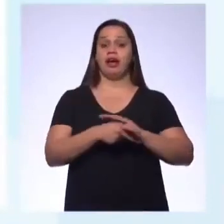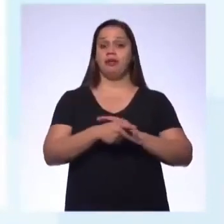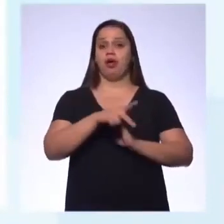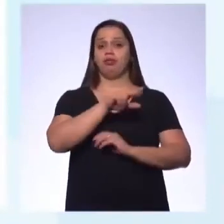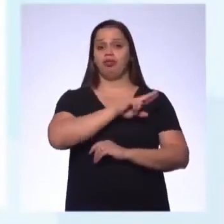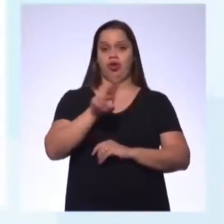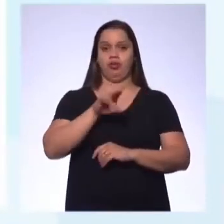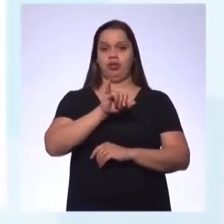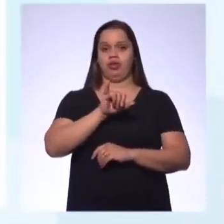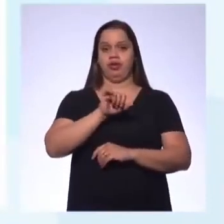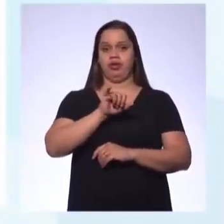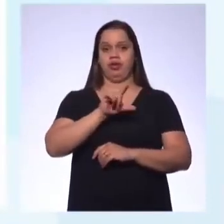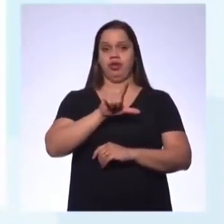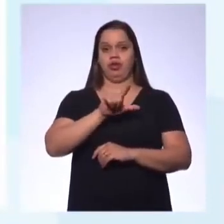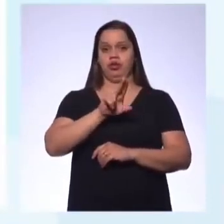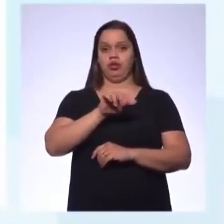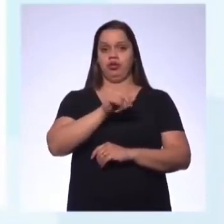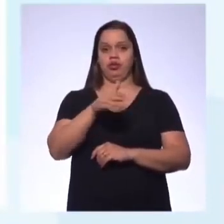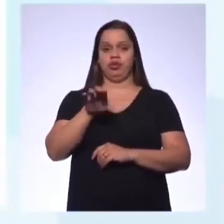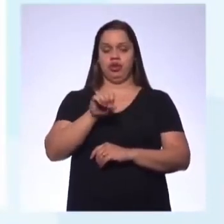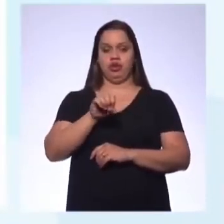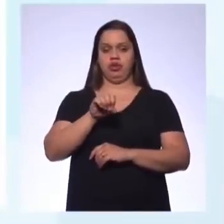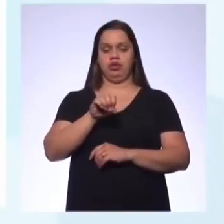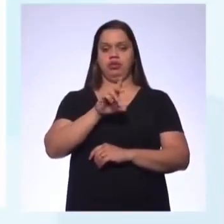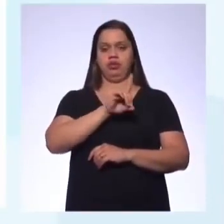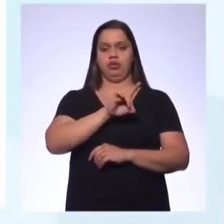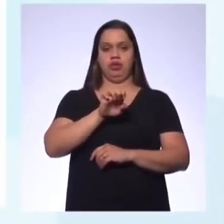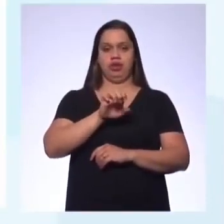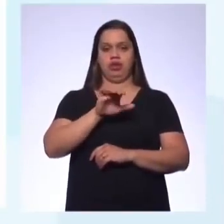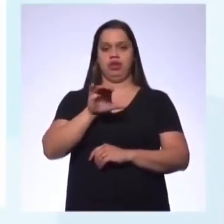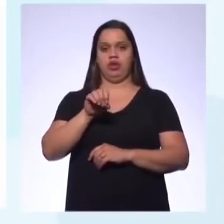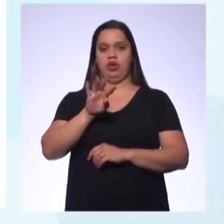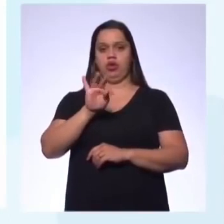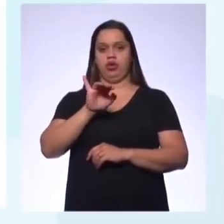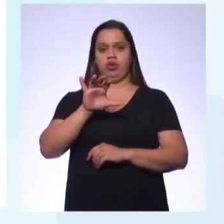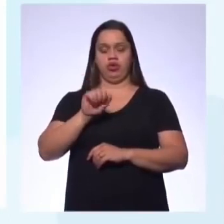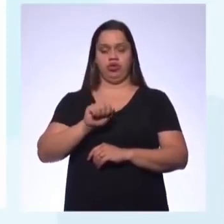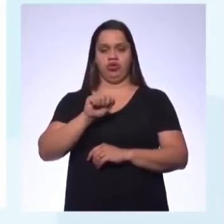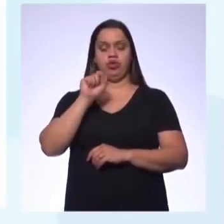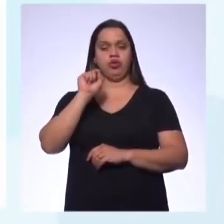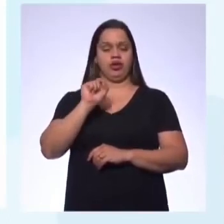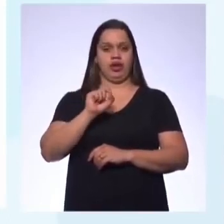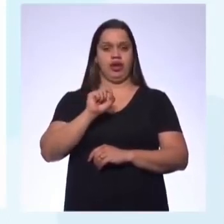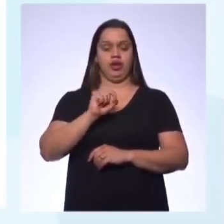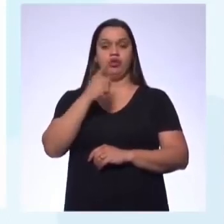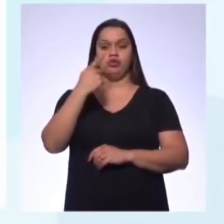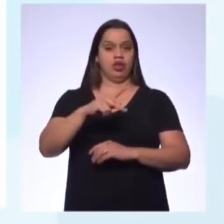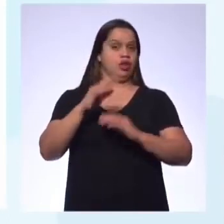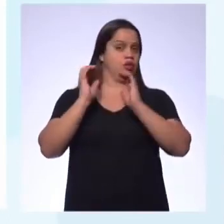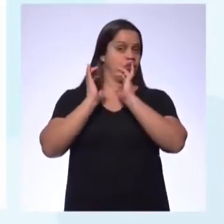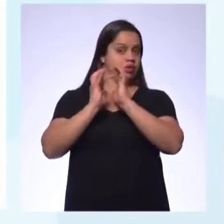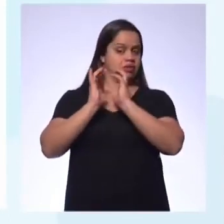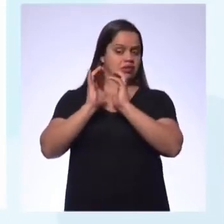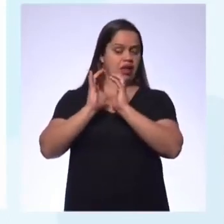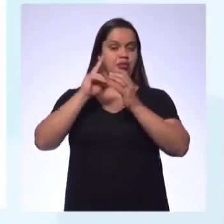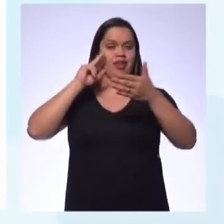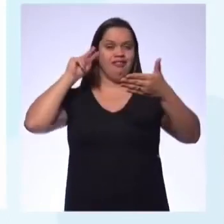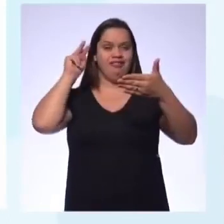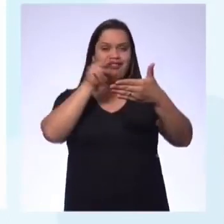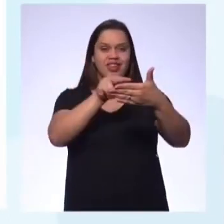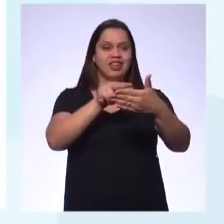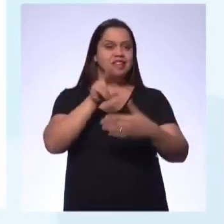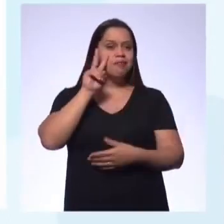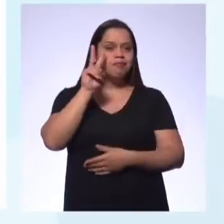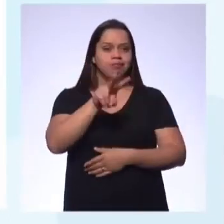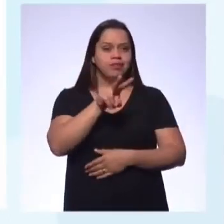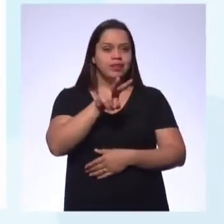ótica. Né? Ilusão de ótica quer dizer, o seu cérebro ele quer porque quer interpretar essa figura que está aí. Então